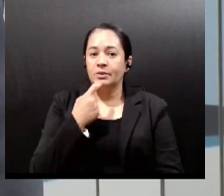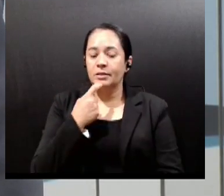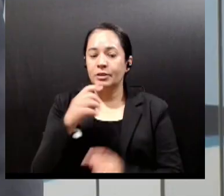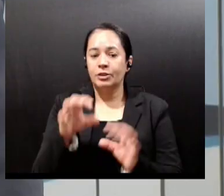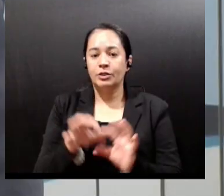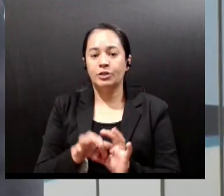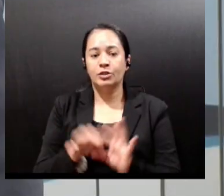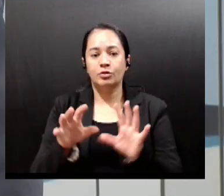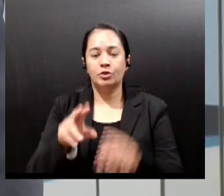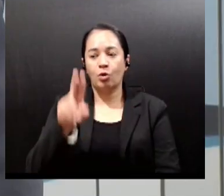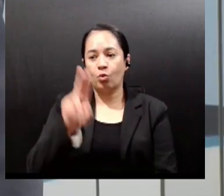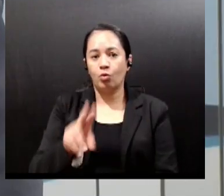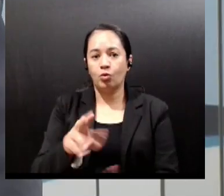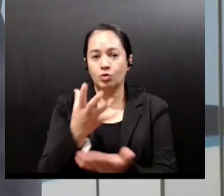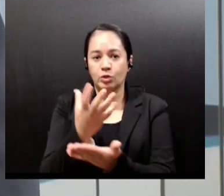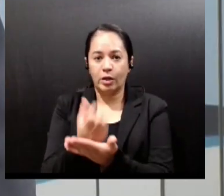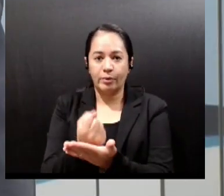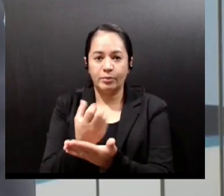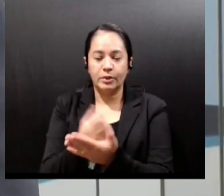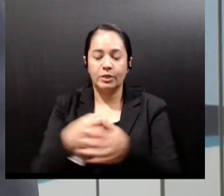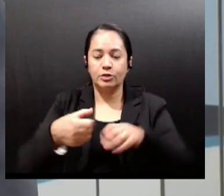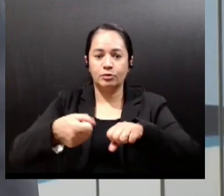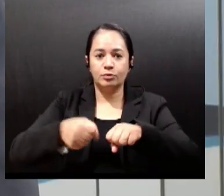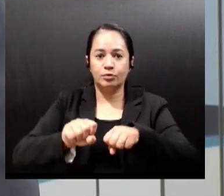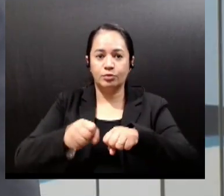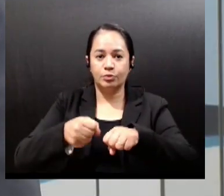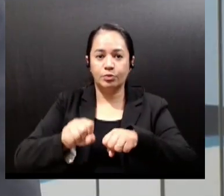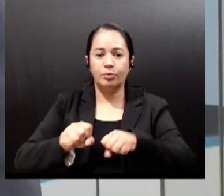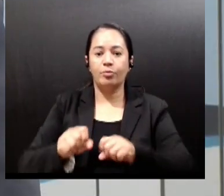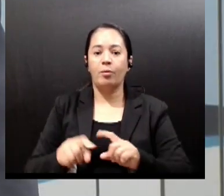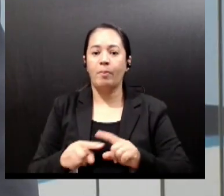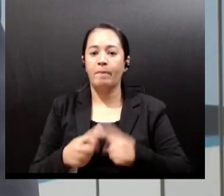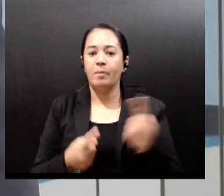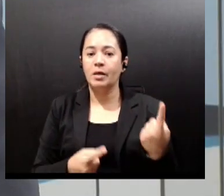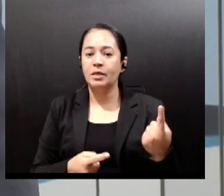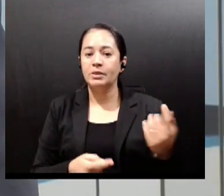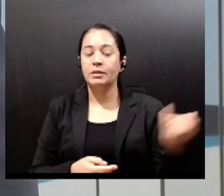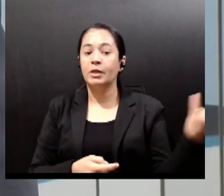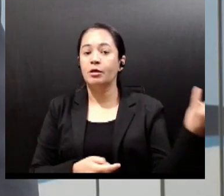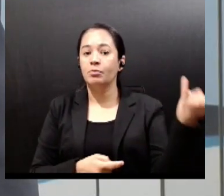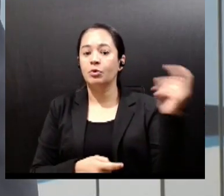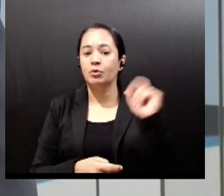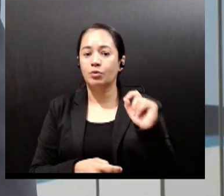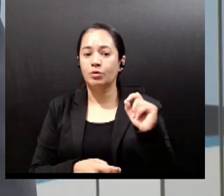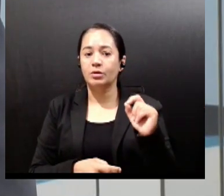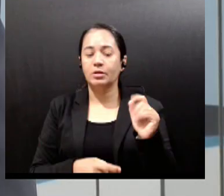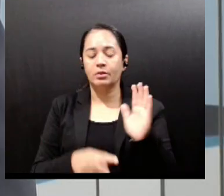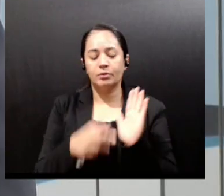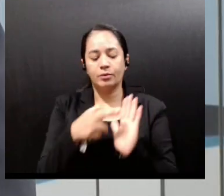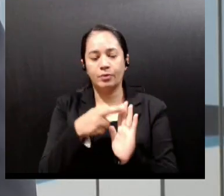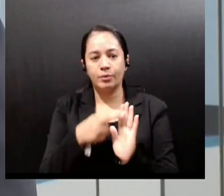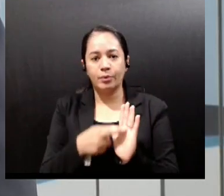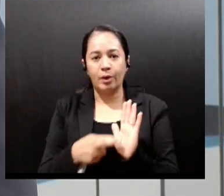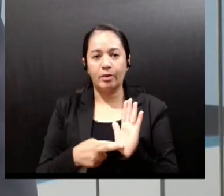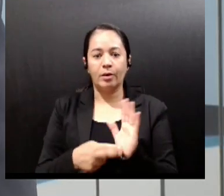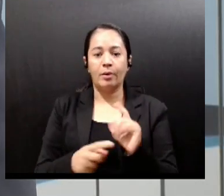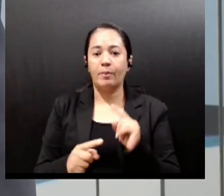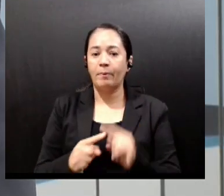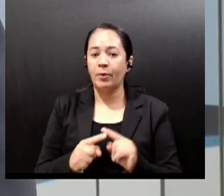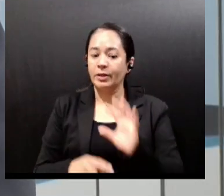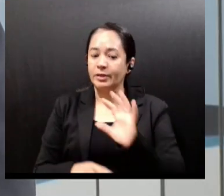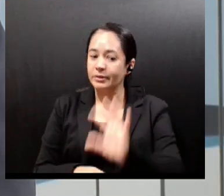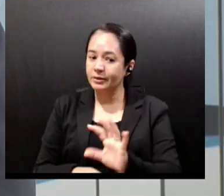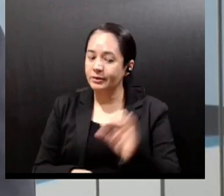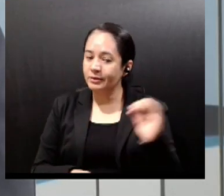por motocicleta, esse serviço, mas é importante, na verdade, essa regulamentação, porque aí sim você vai